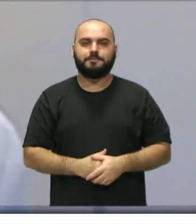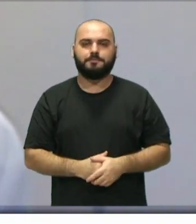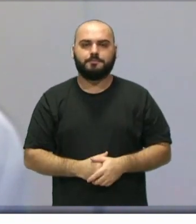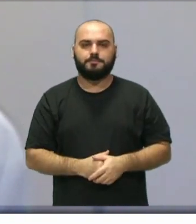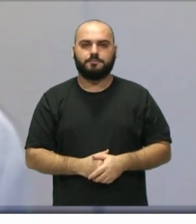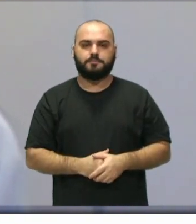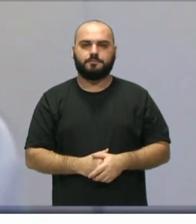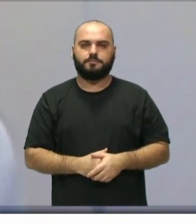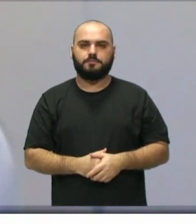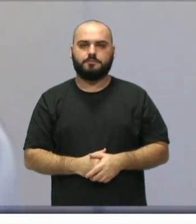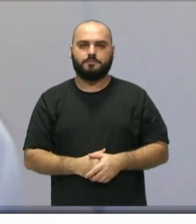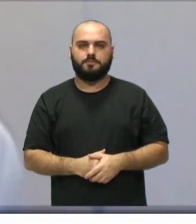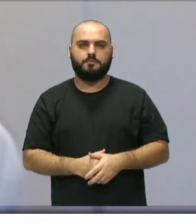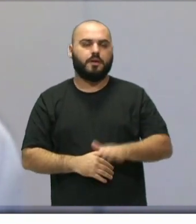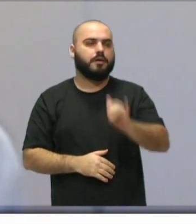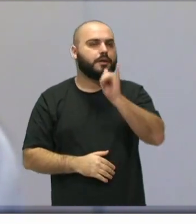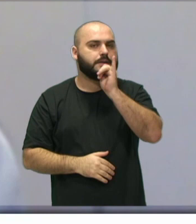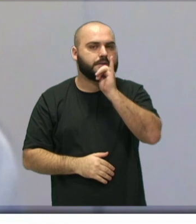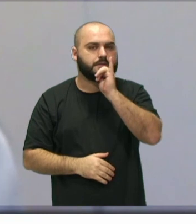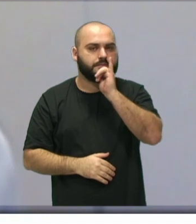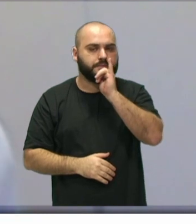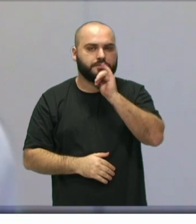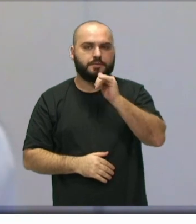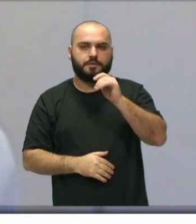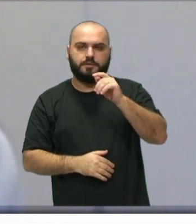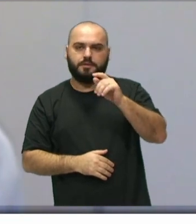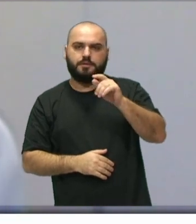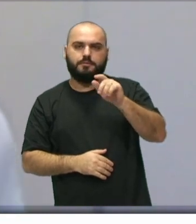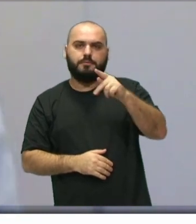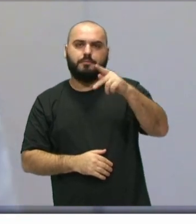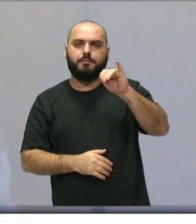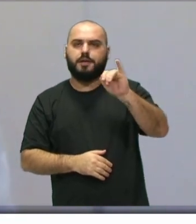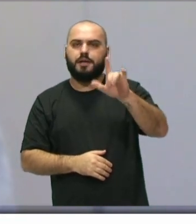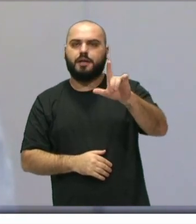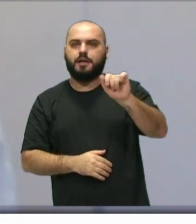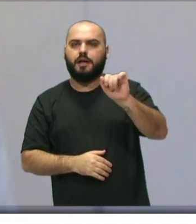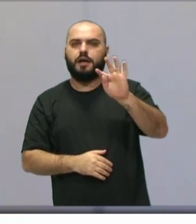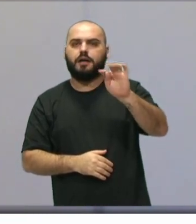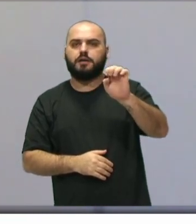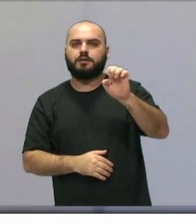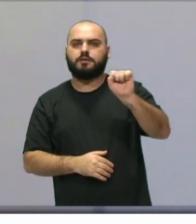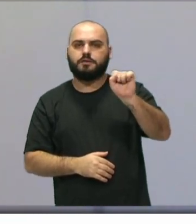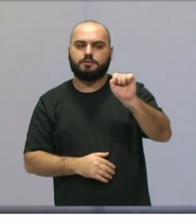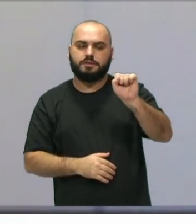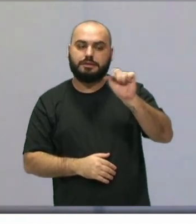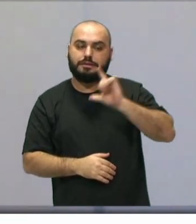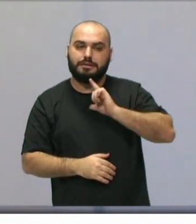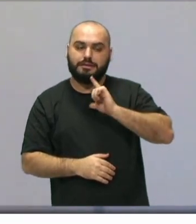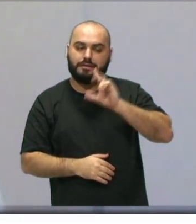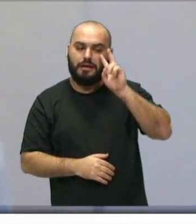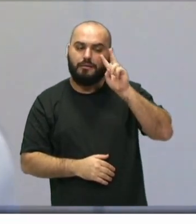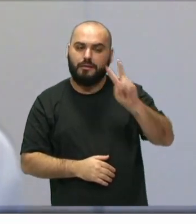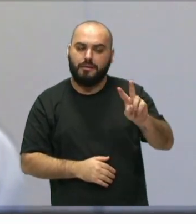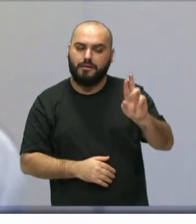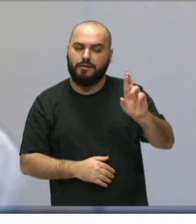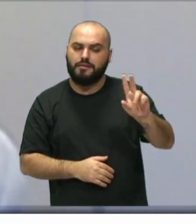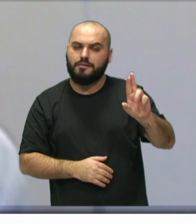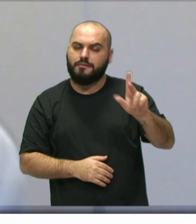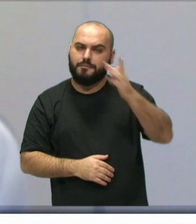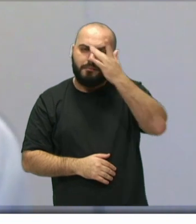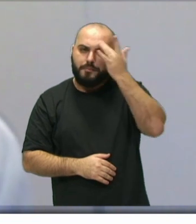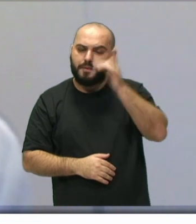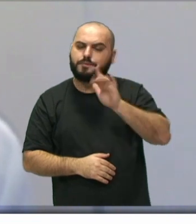E com relação a Pilates, é movimento, mas ele tem que ter um olhar diferenciado para quem tem fibromialgia.